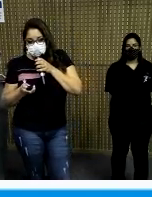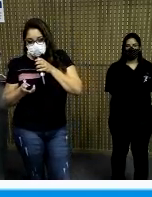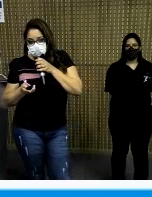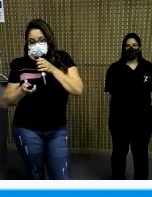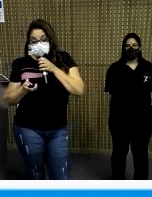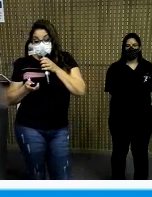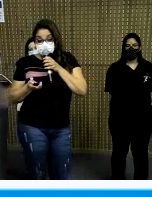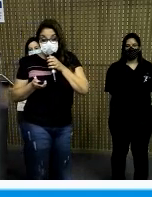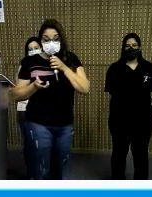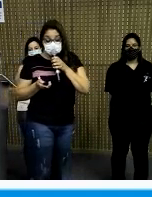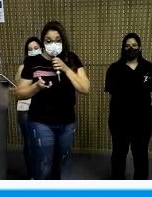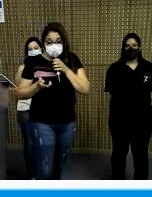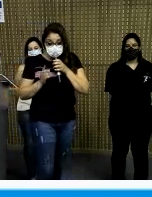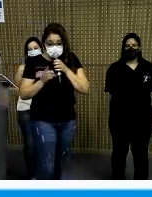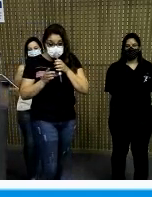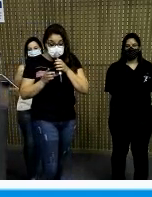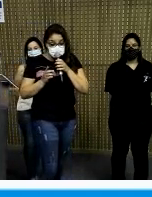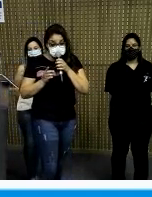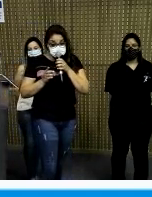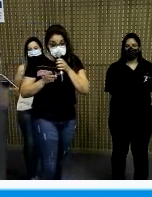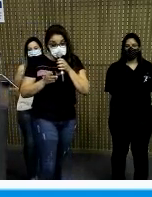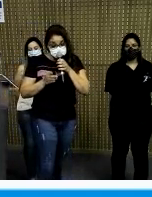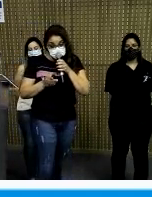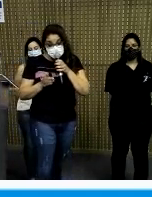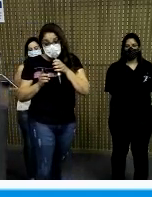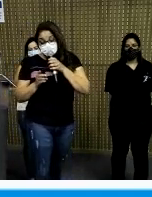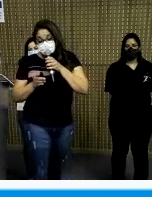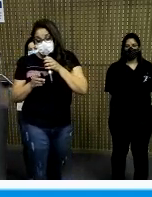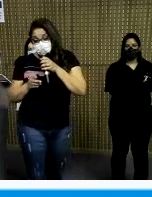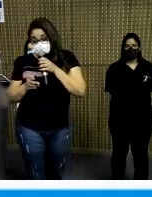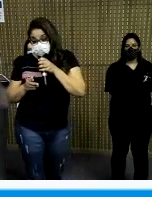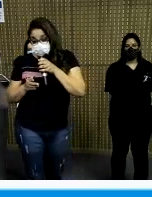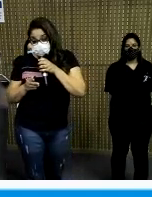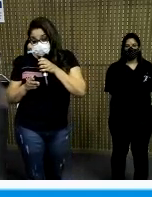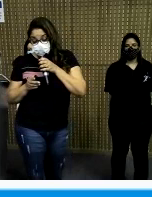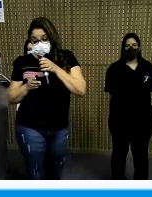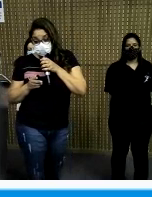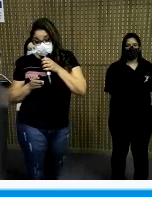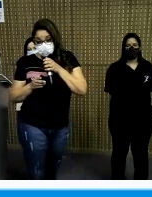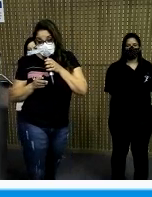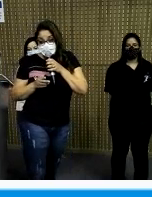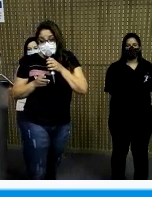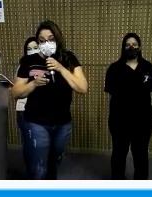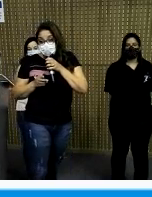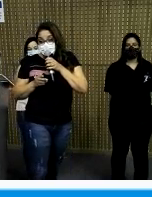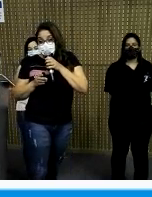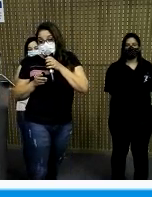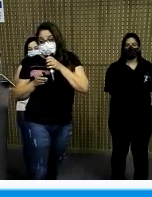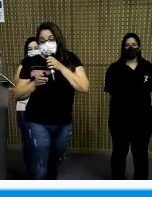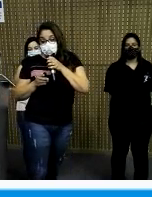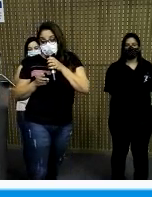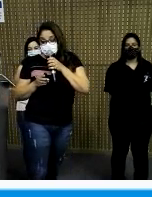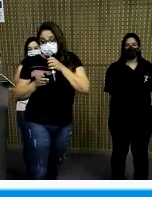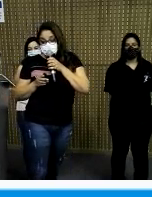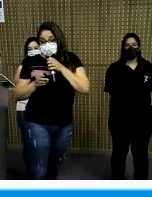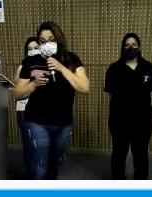Deixa eu ver aqui. Aqui faltou, a gente esqueceu de colocar o doutor Jamal, tá? É uma falha nossa, a gente precisa corrigir depois.